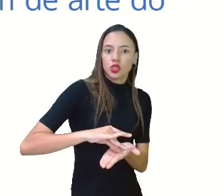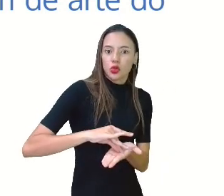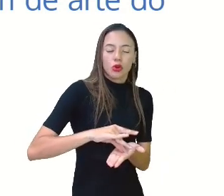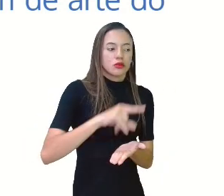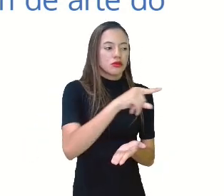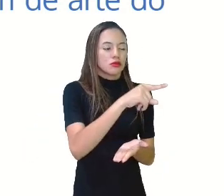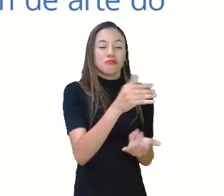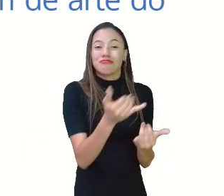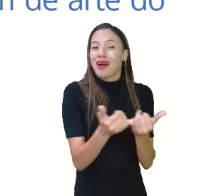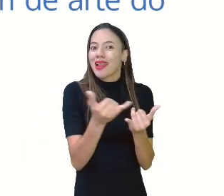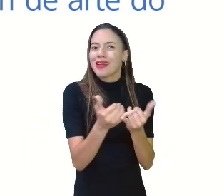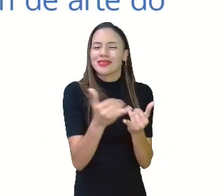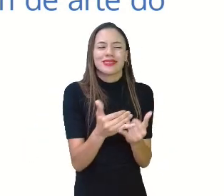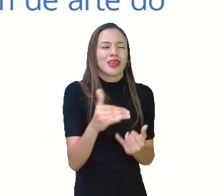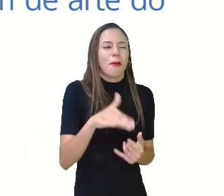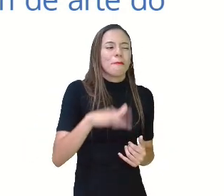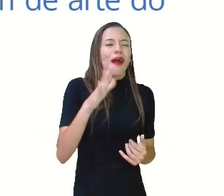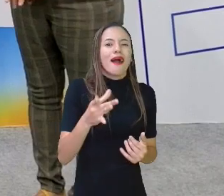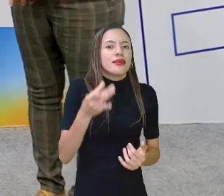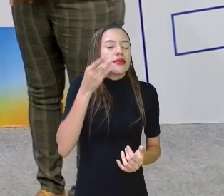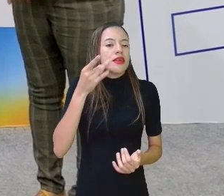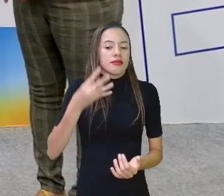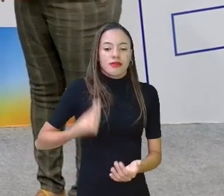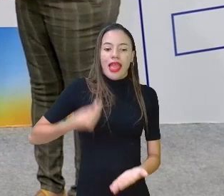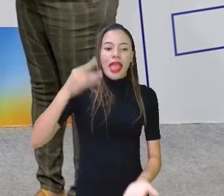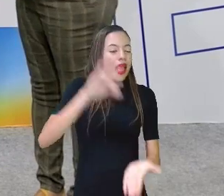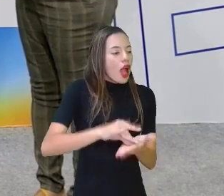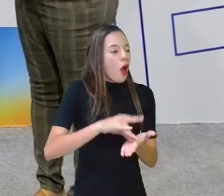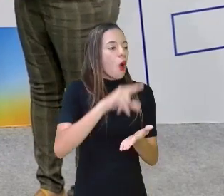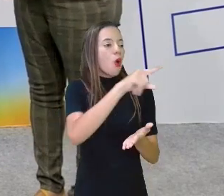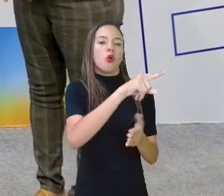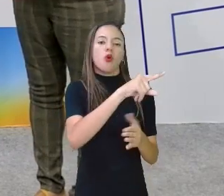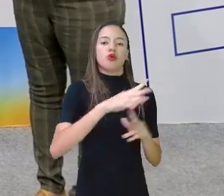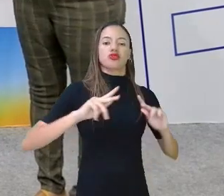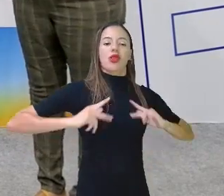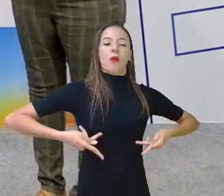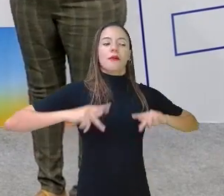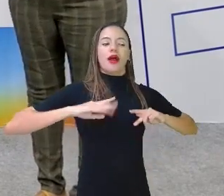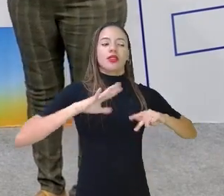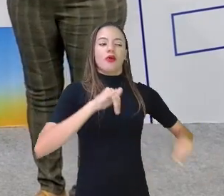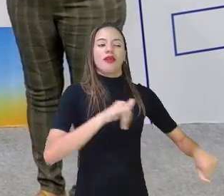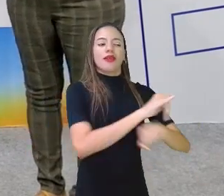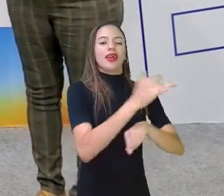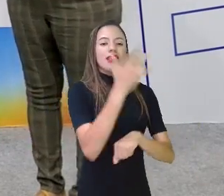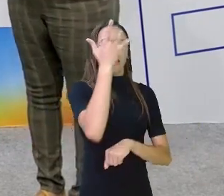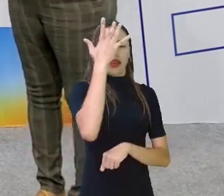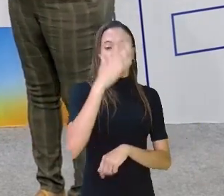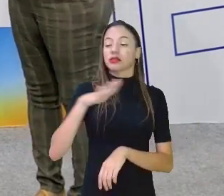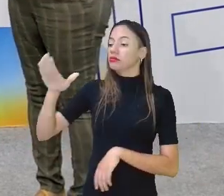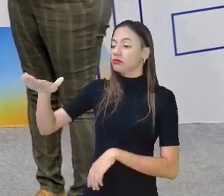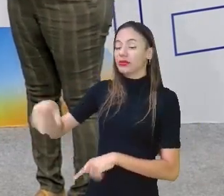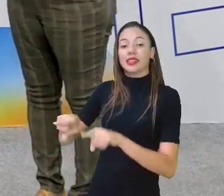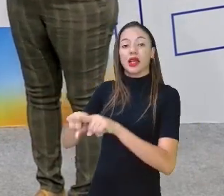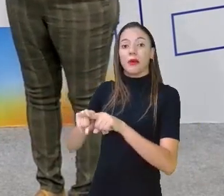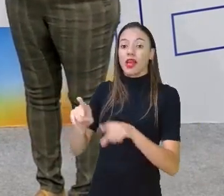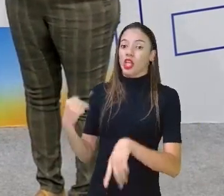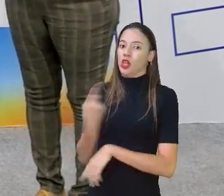enganado. Acho que tem a coisa do instinto também, né? Porque a gente racionaliza, os animais